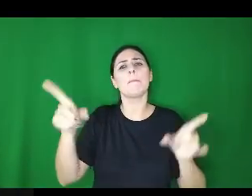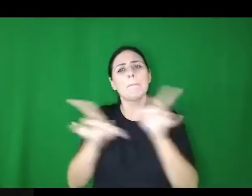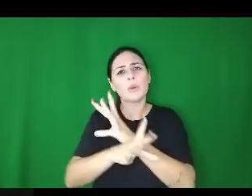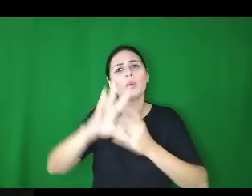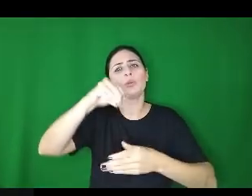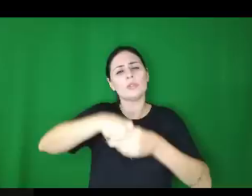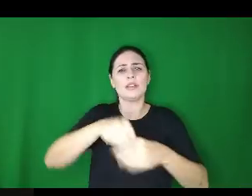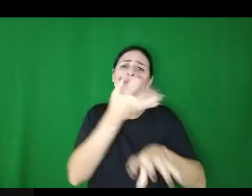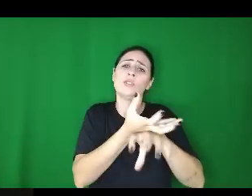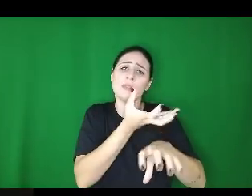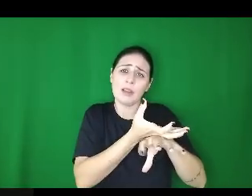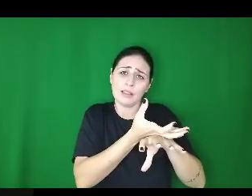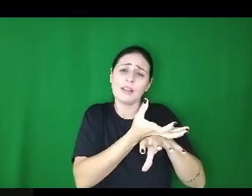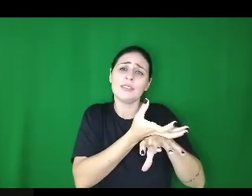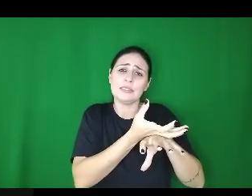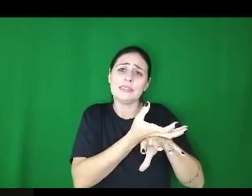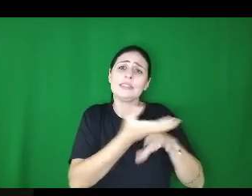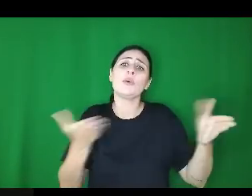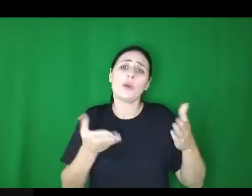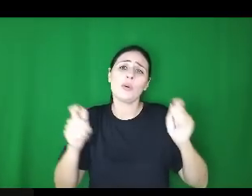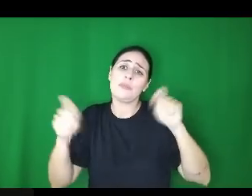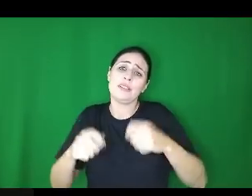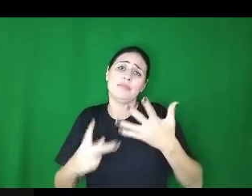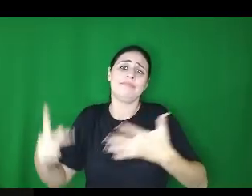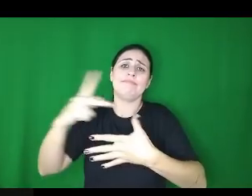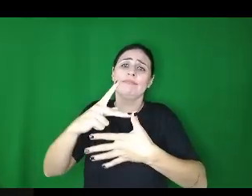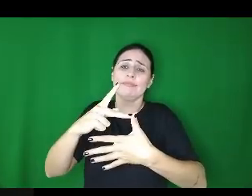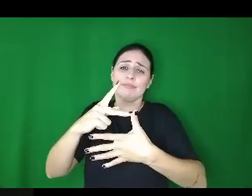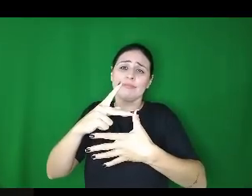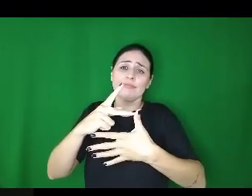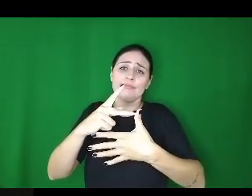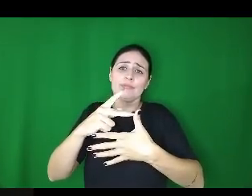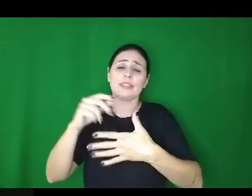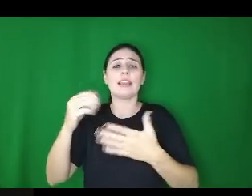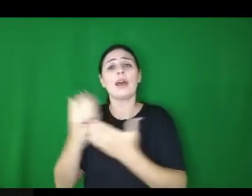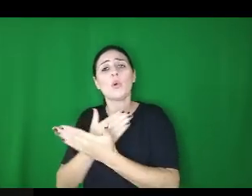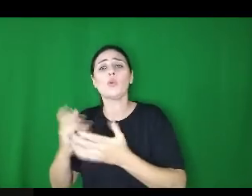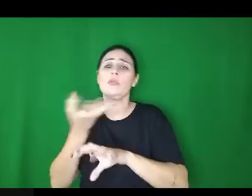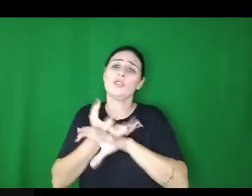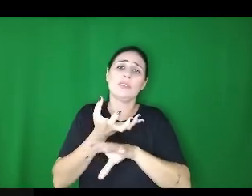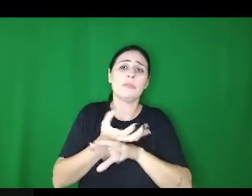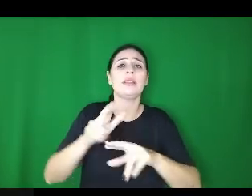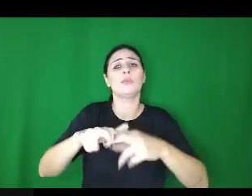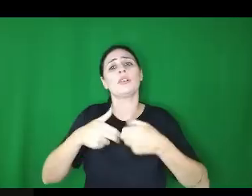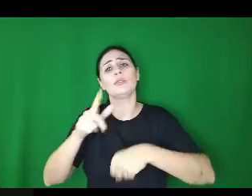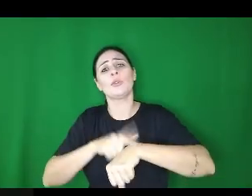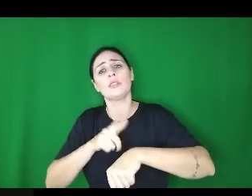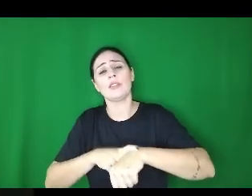estamos falando de que todos os conhecimentos são importantes, né?